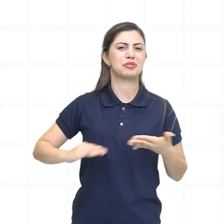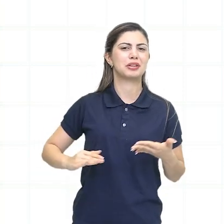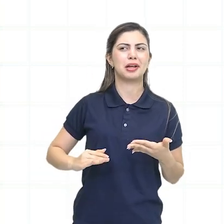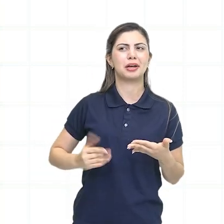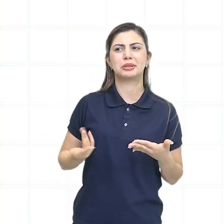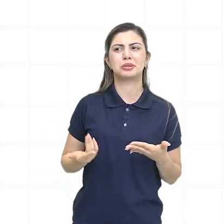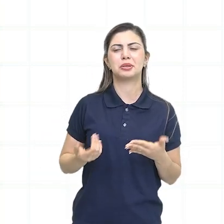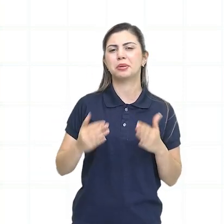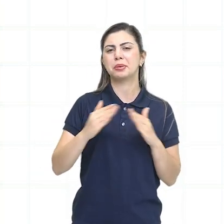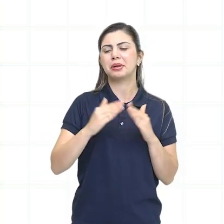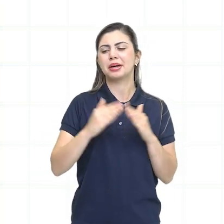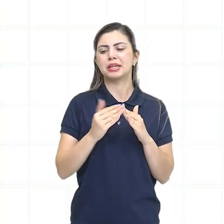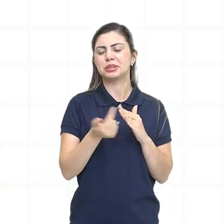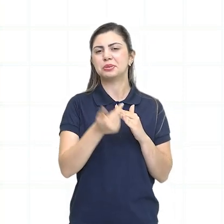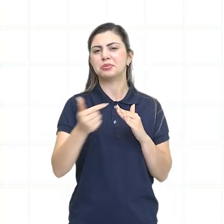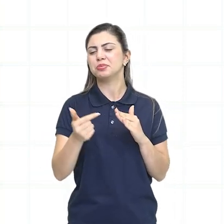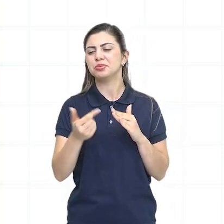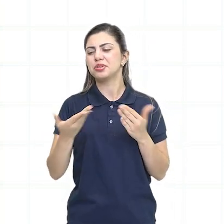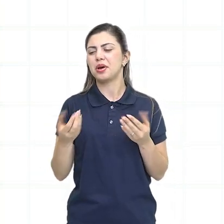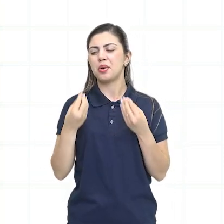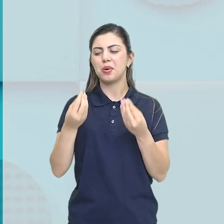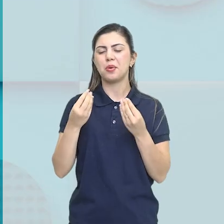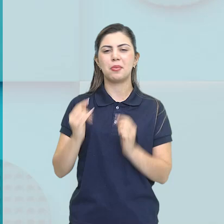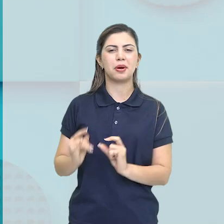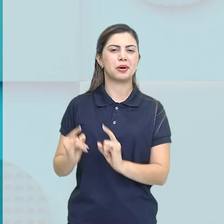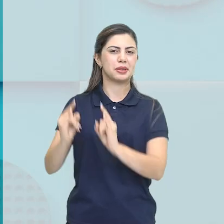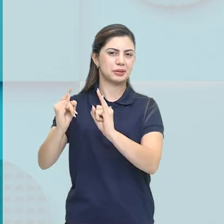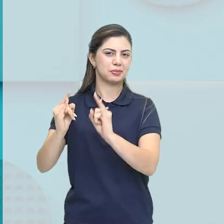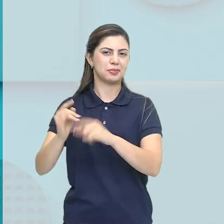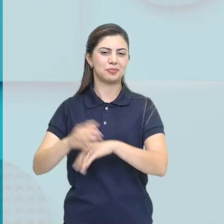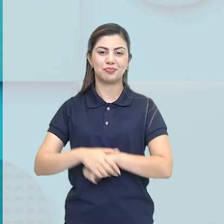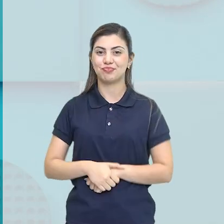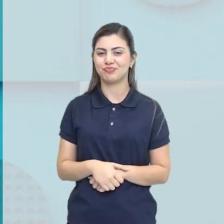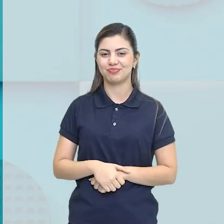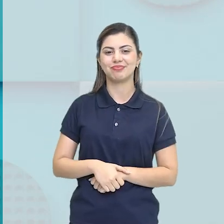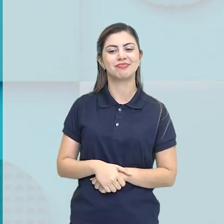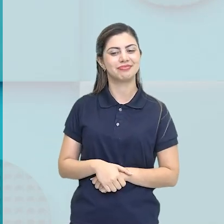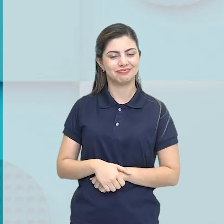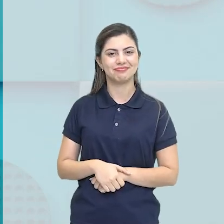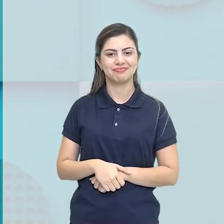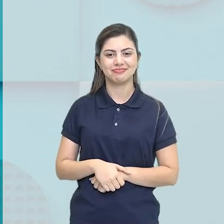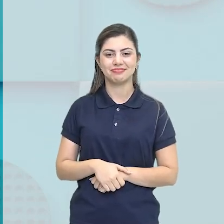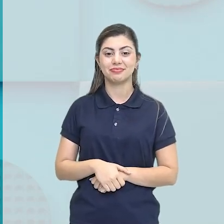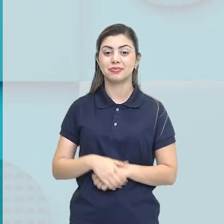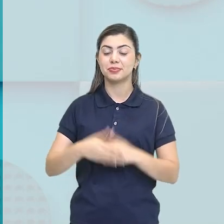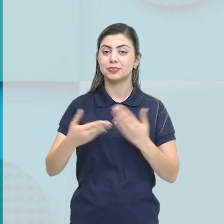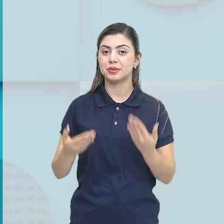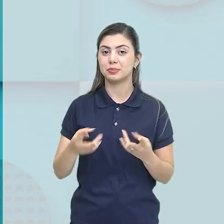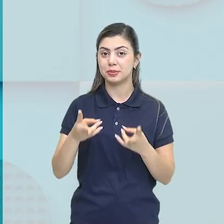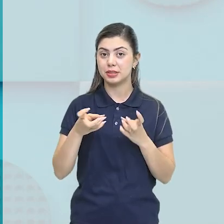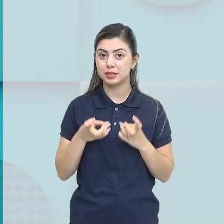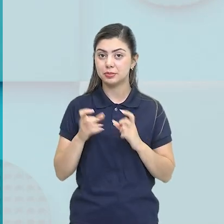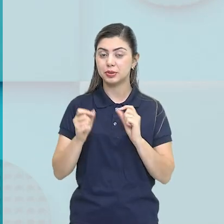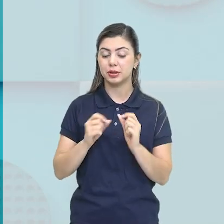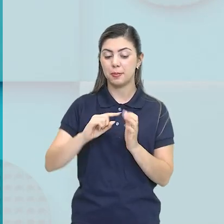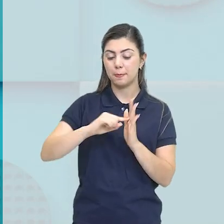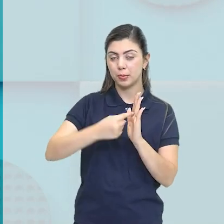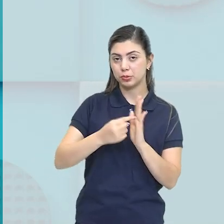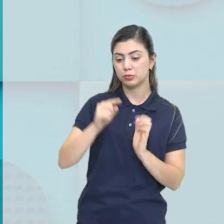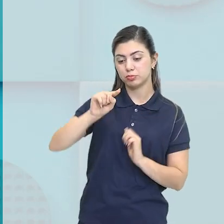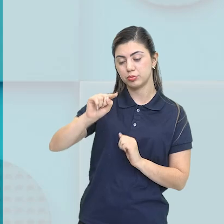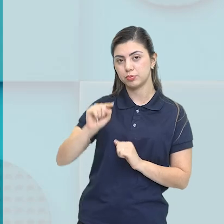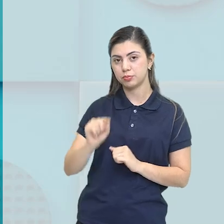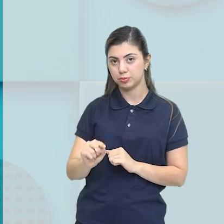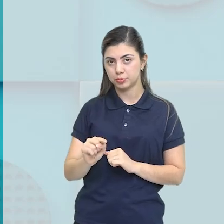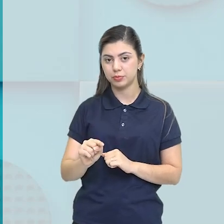de apartamento, né? Então, não lição de casa. Então, é isso, gente. Os 2 pontos sempre vai